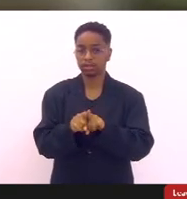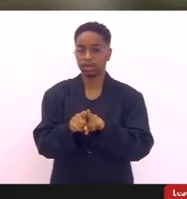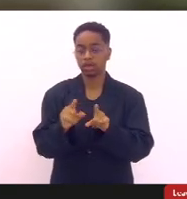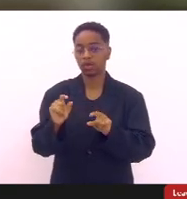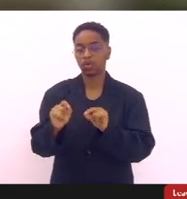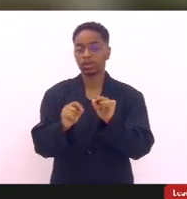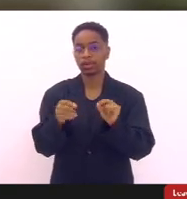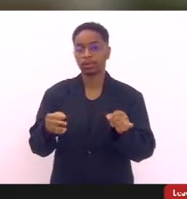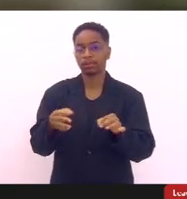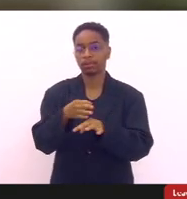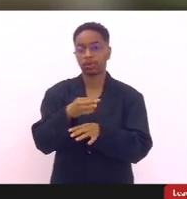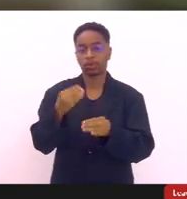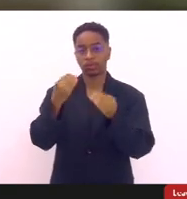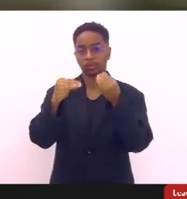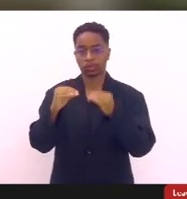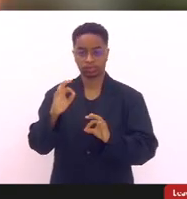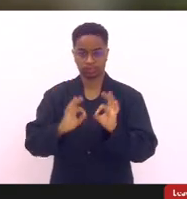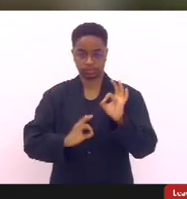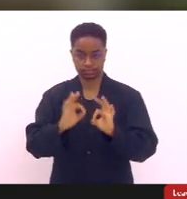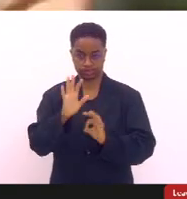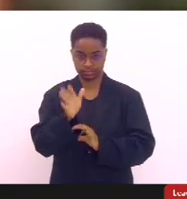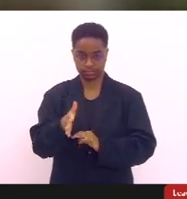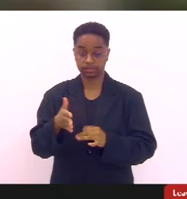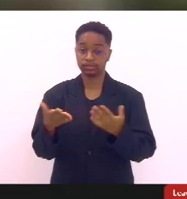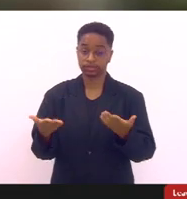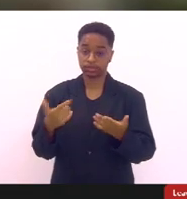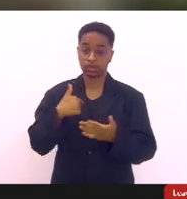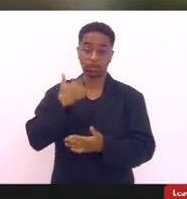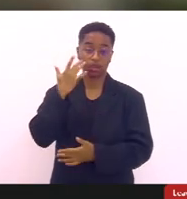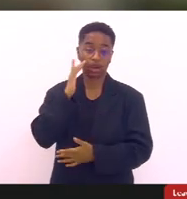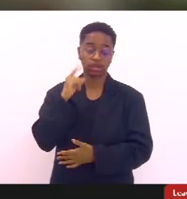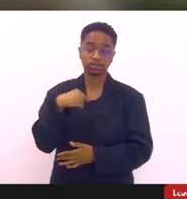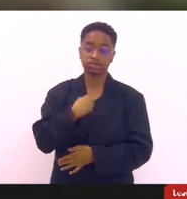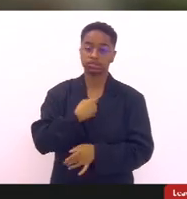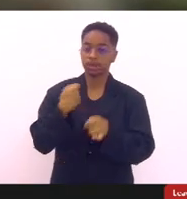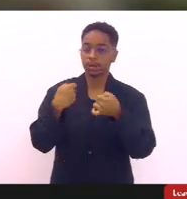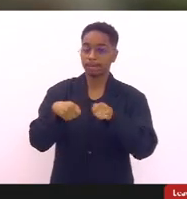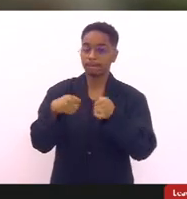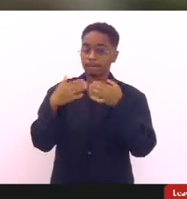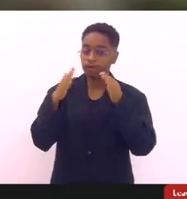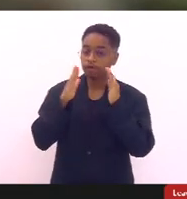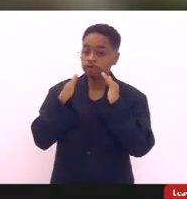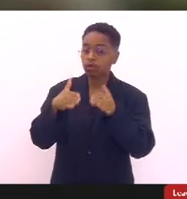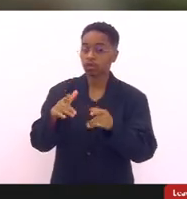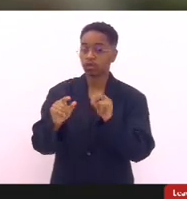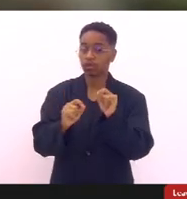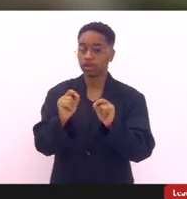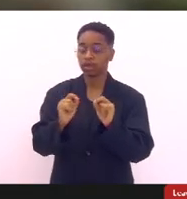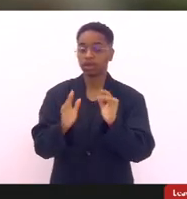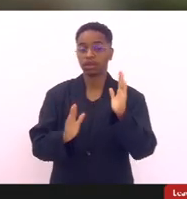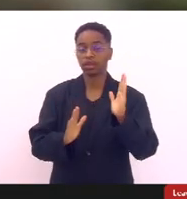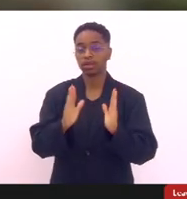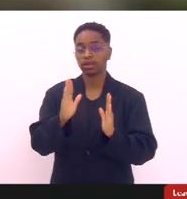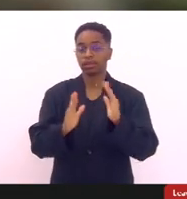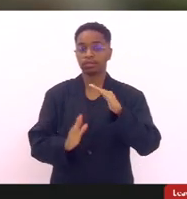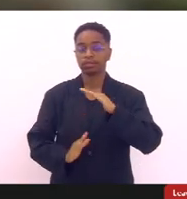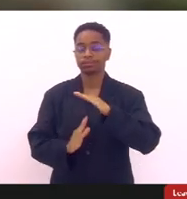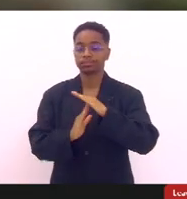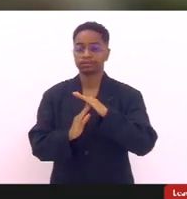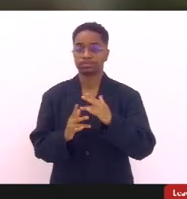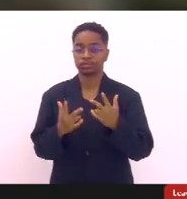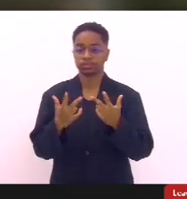posto. Isso é claro. O que eu acho que a gente precisa focar, deputada Marta Rocha, são nos prazos, nos pontos como